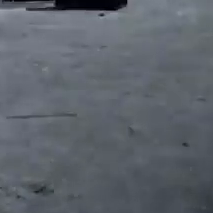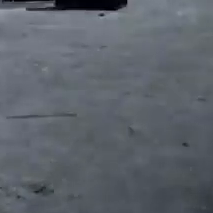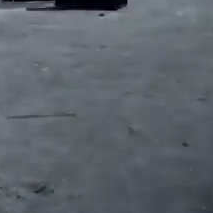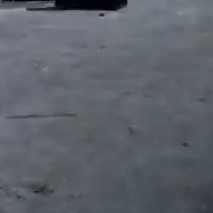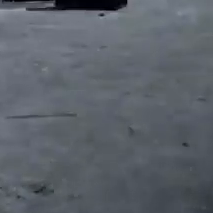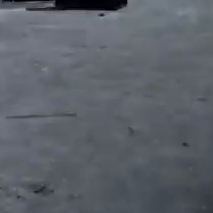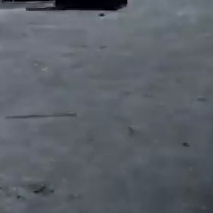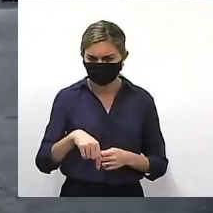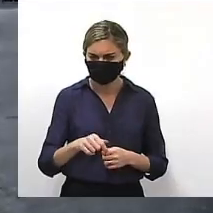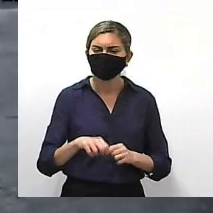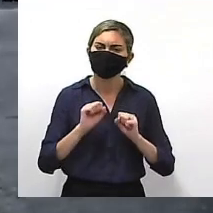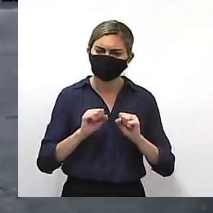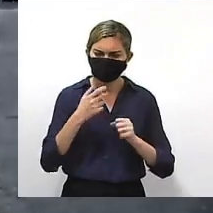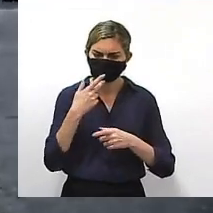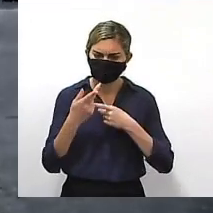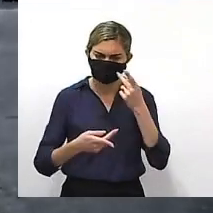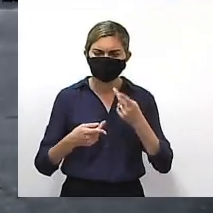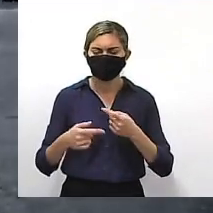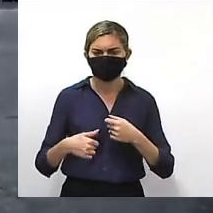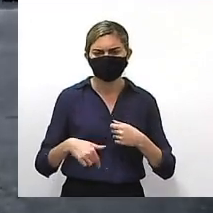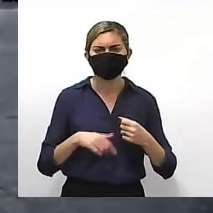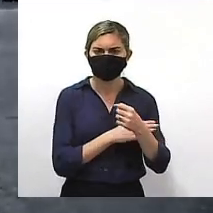Aqui a gente pode dizer, aqui nós somos ricos.